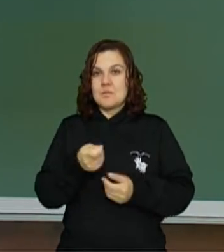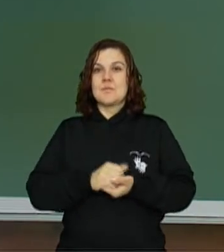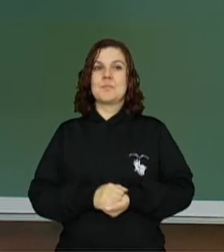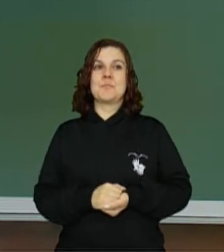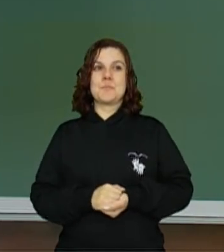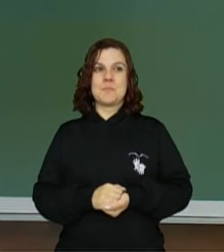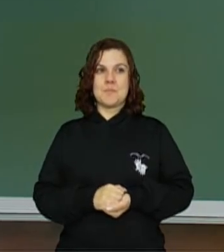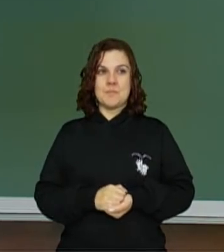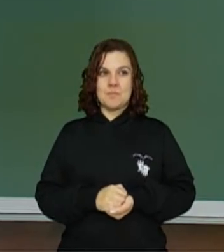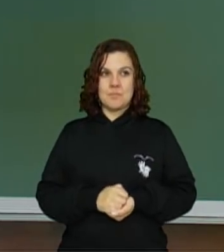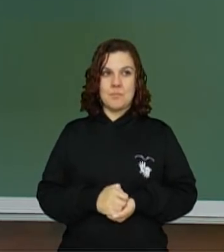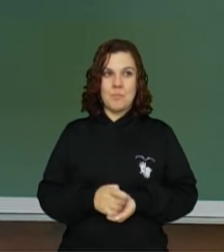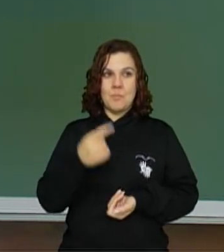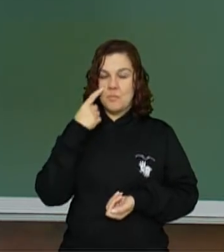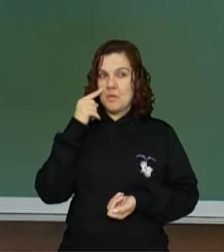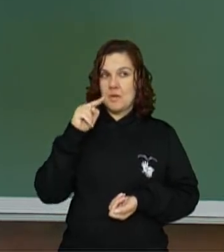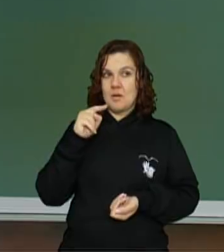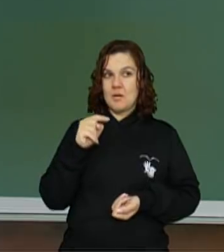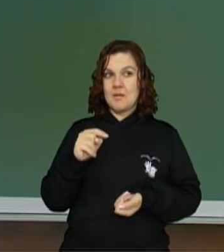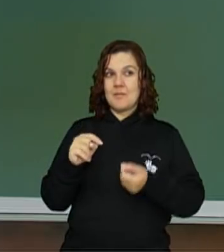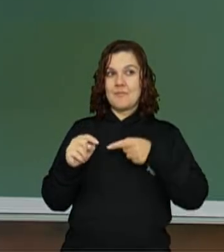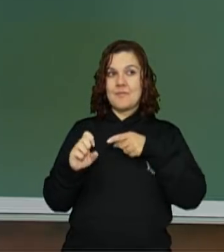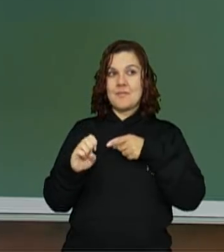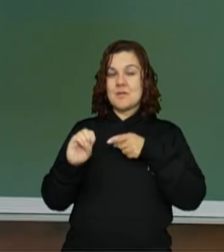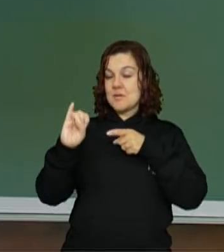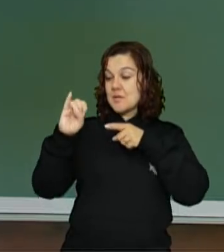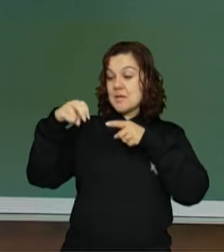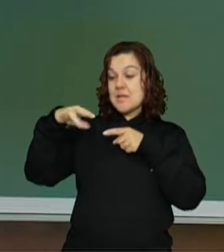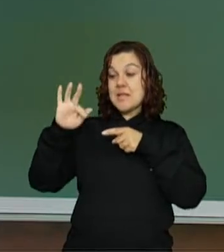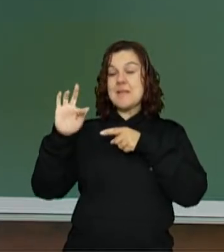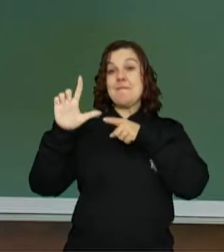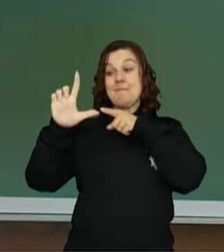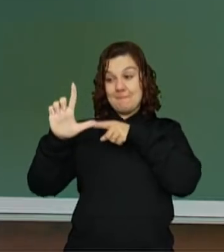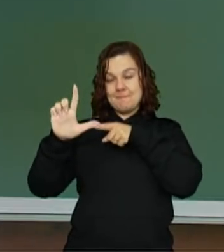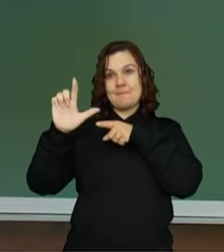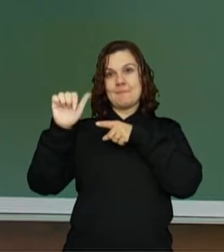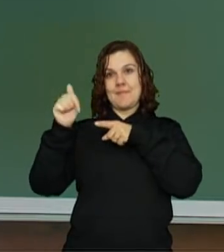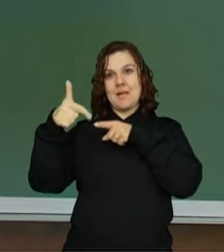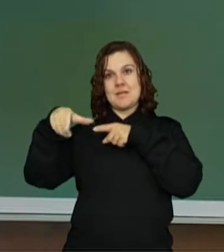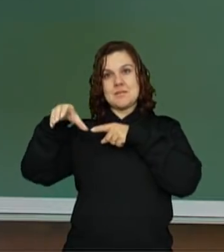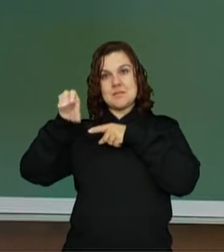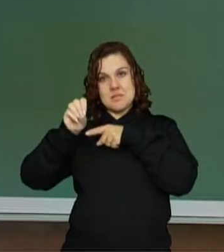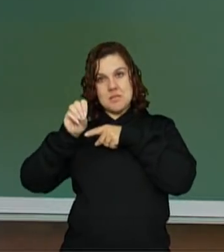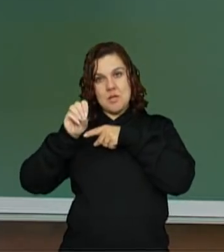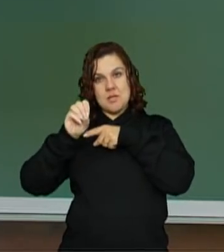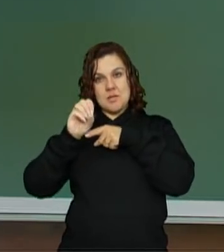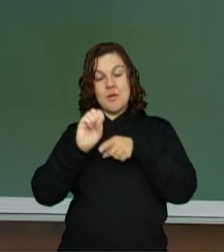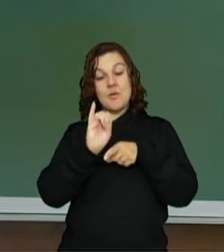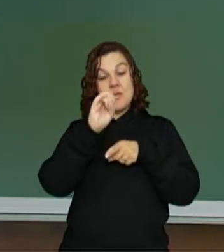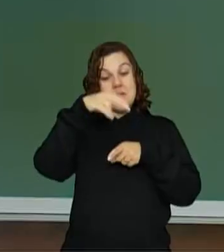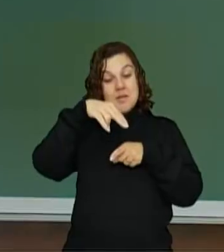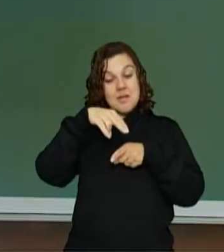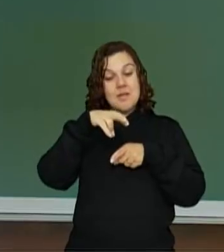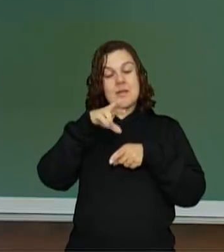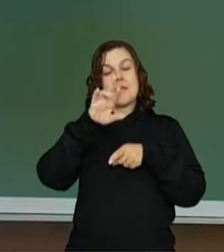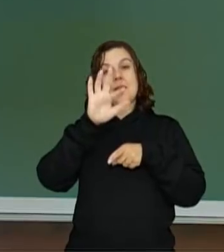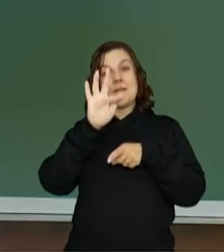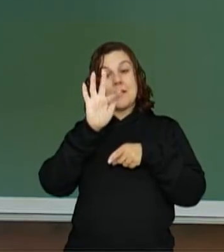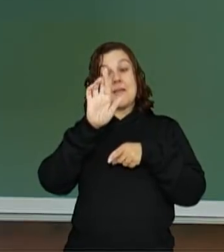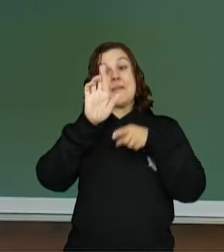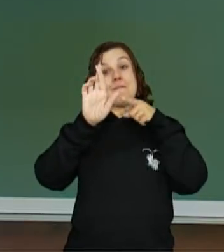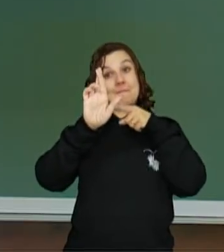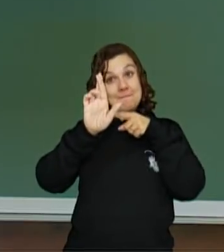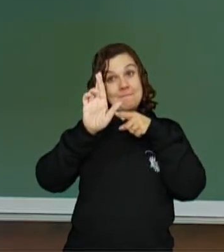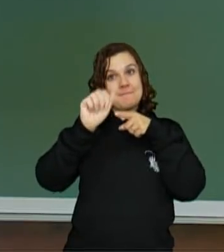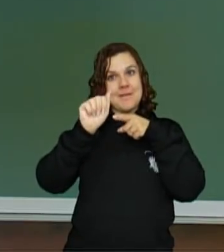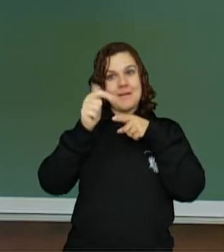na pronúncia, porque eu vou falar inflação ou eu vou falar infração. Então, é